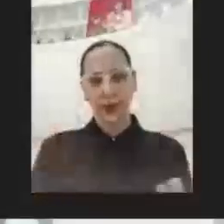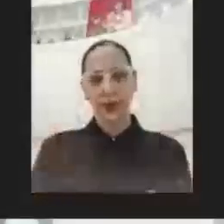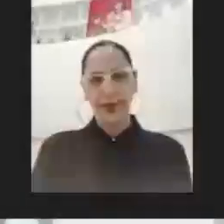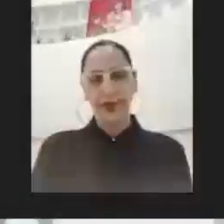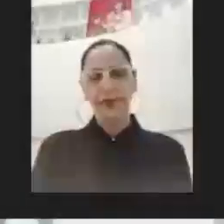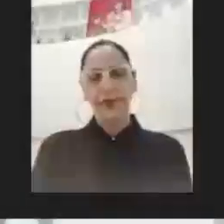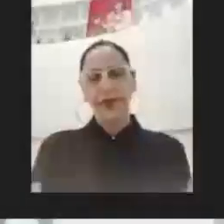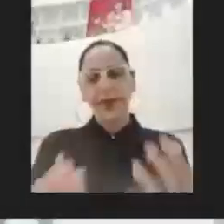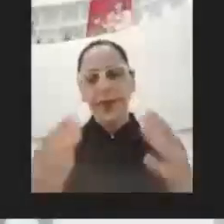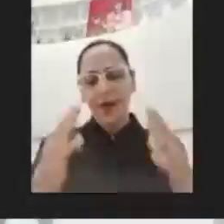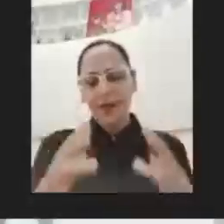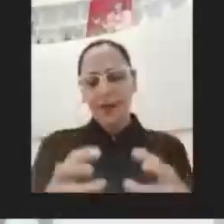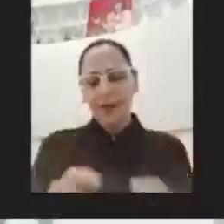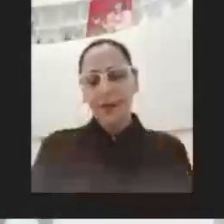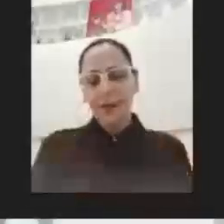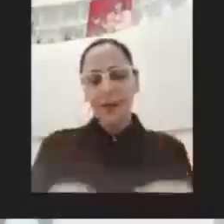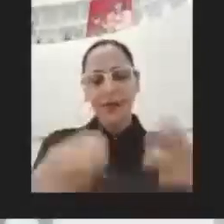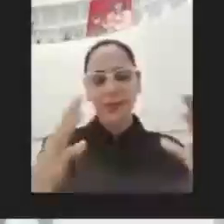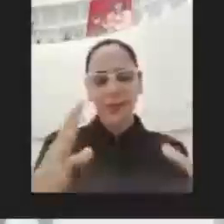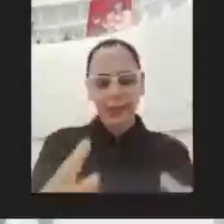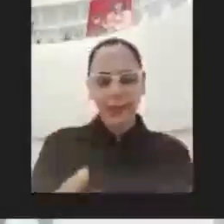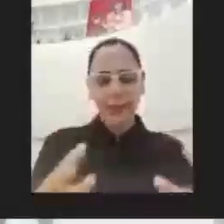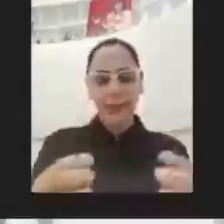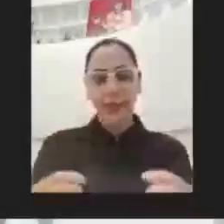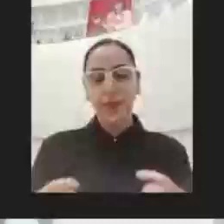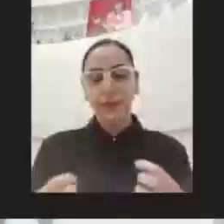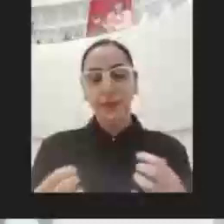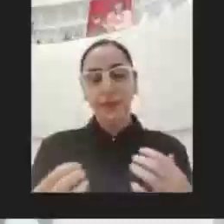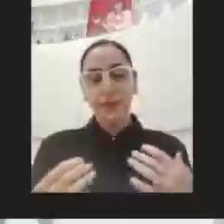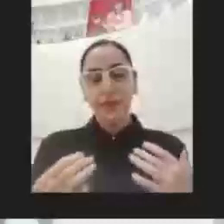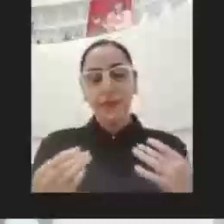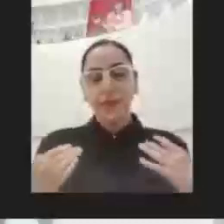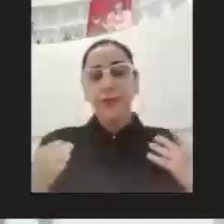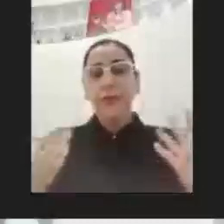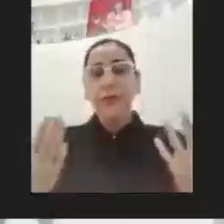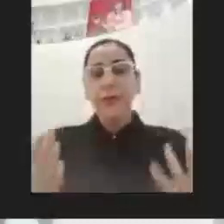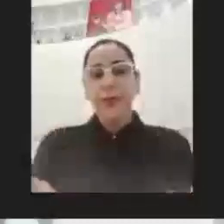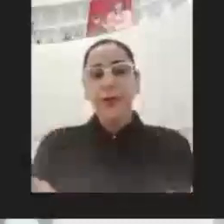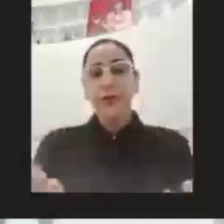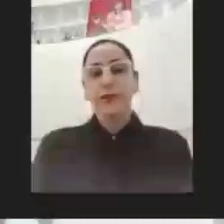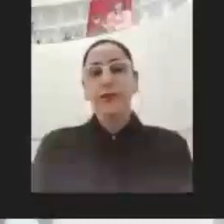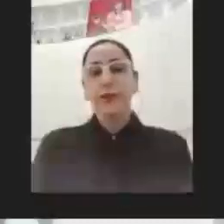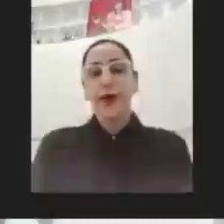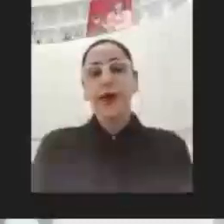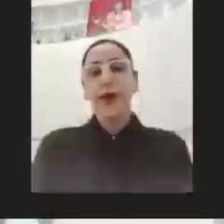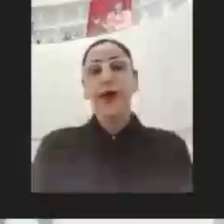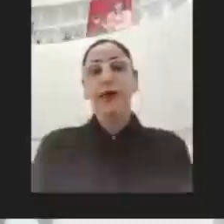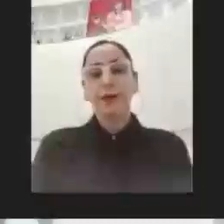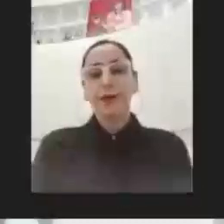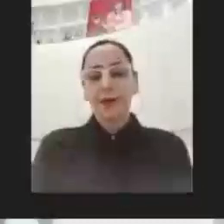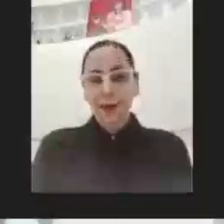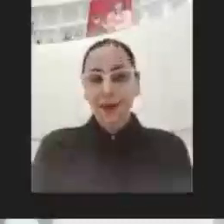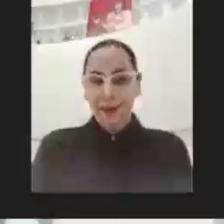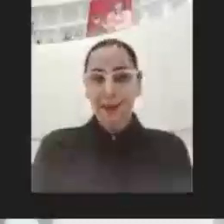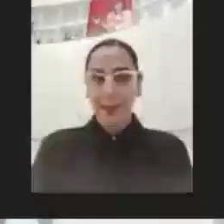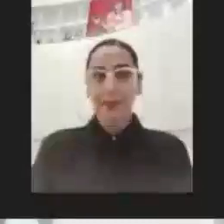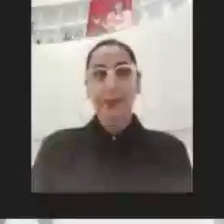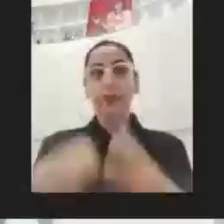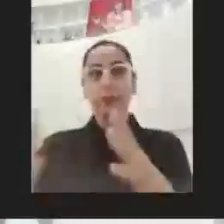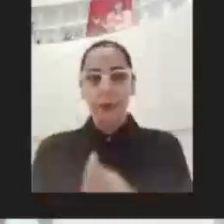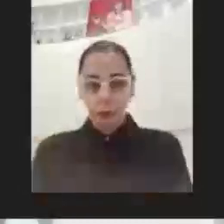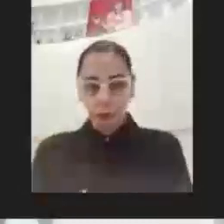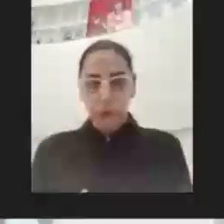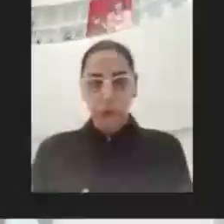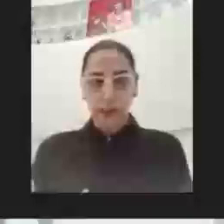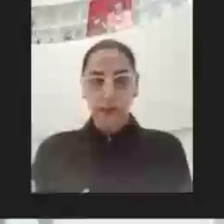primeiro momento que tu vai, né, receber aquele bebezinho, aquela família, e orientar em relação a